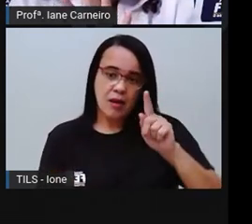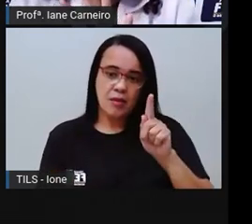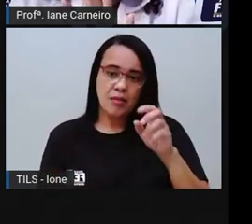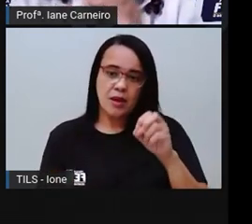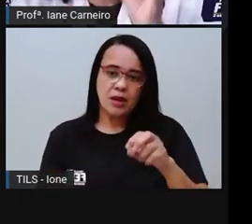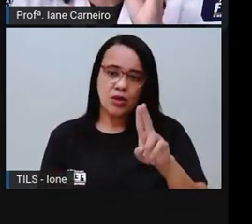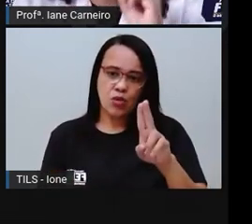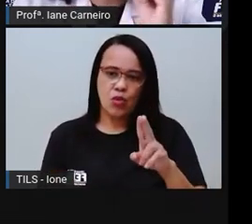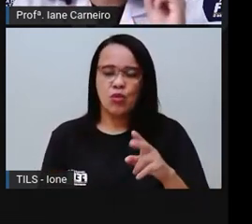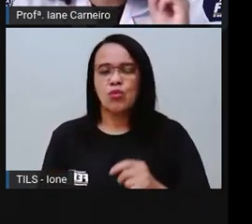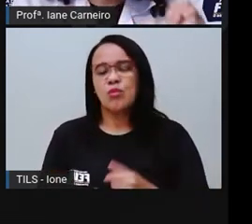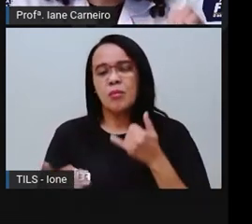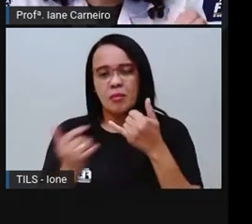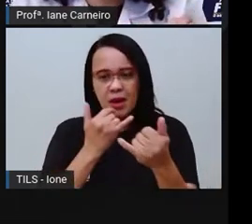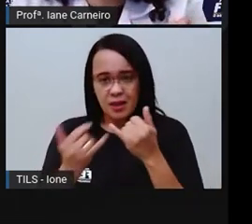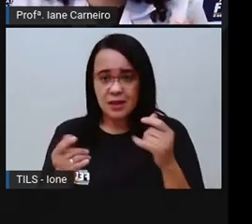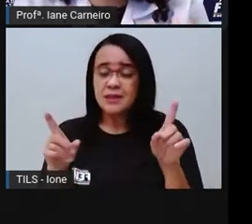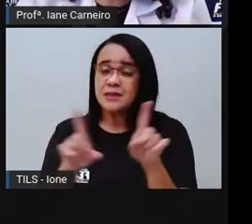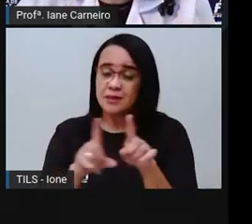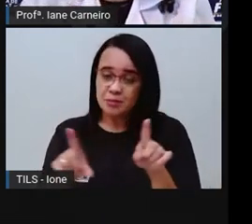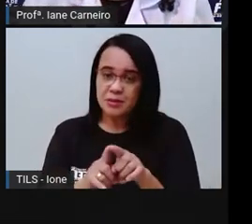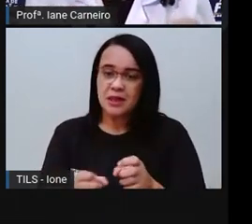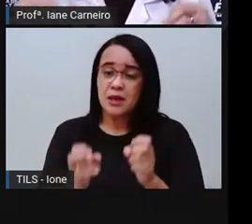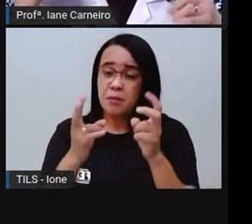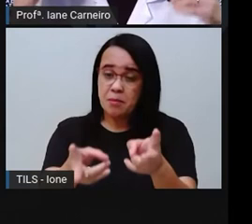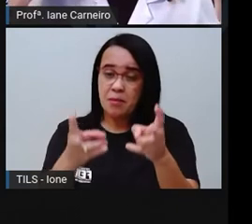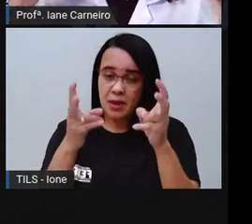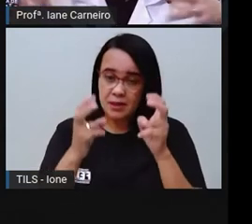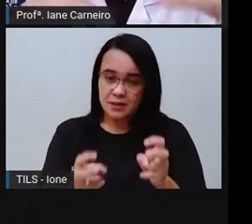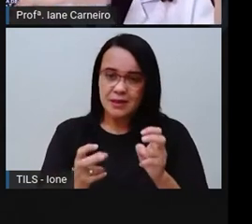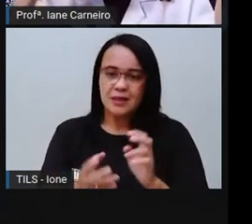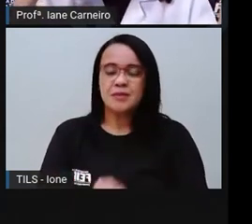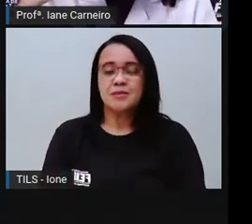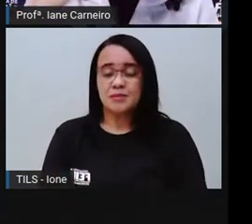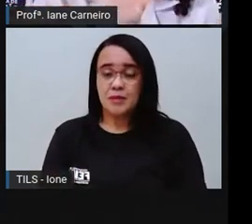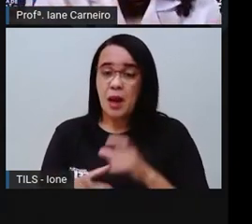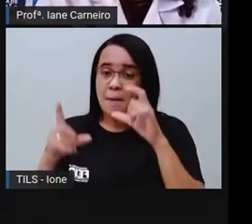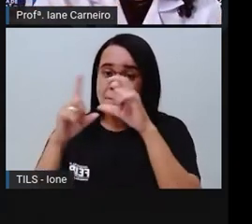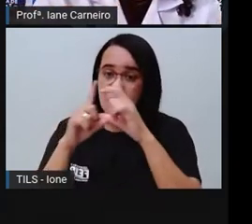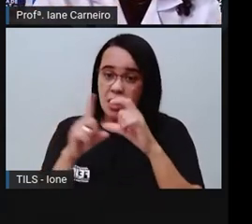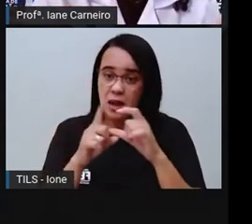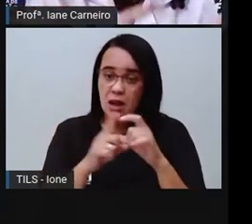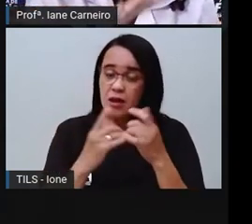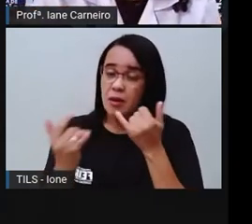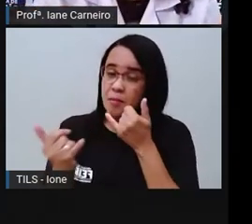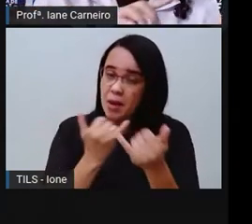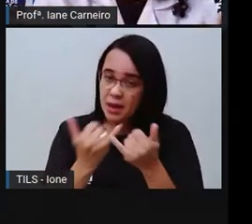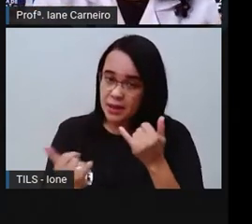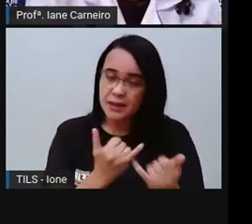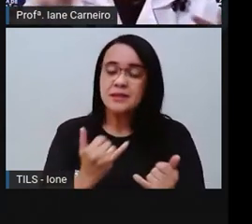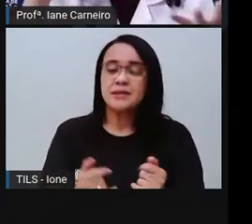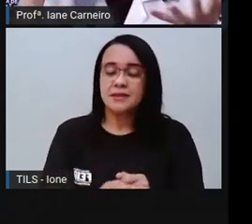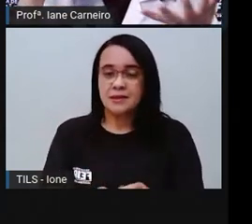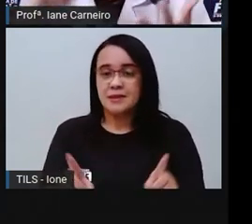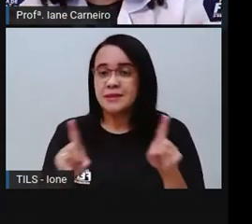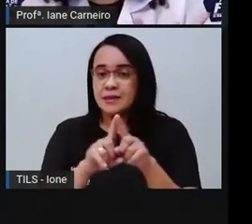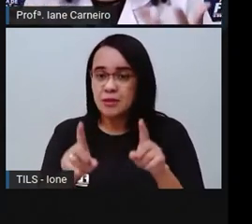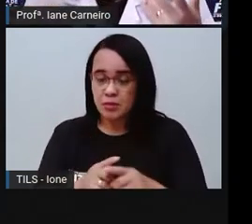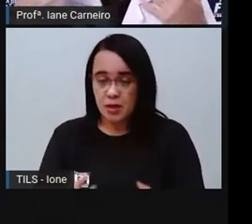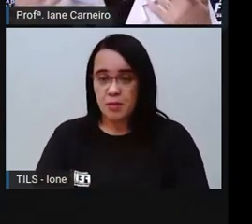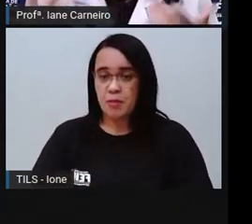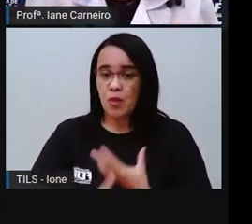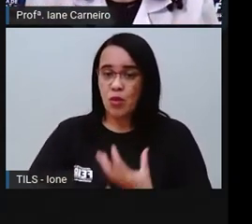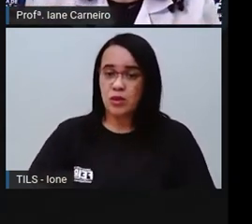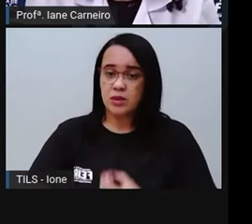desce aqui a gente percebe essas rimas né então a gente corre já viu que é a coisinha o poema As